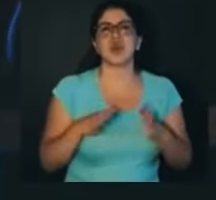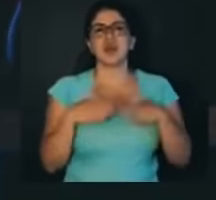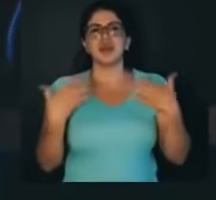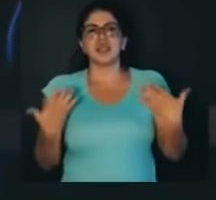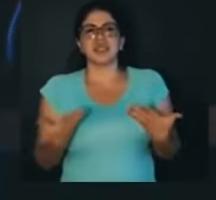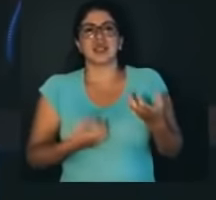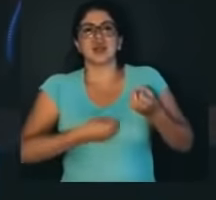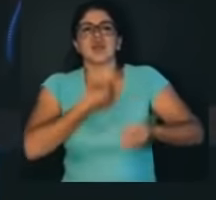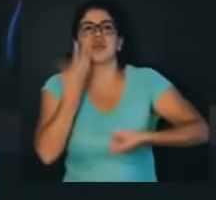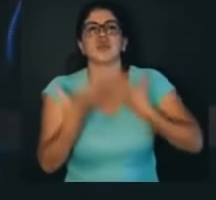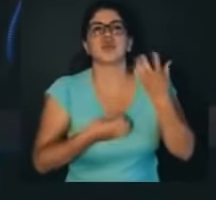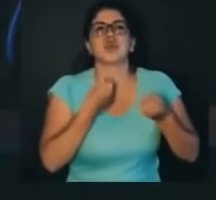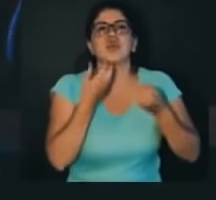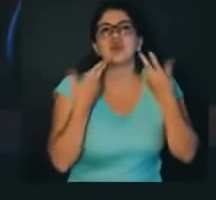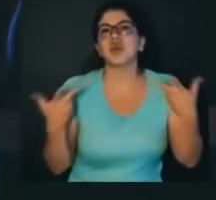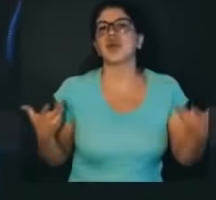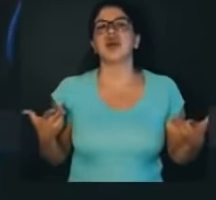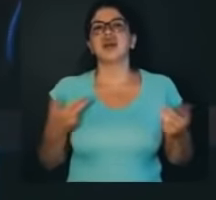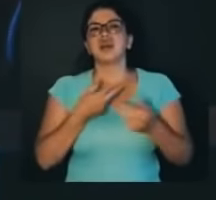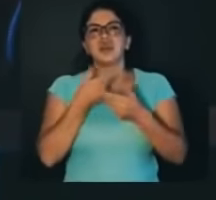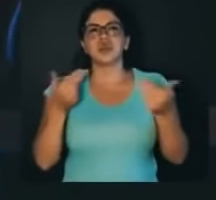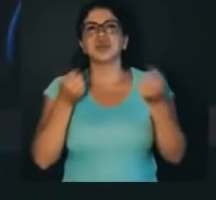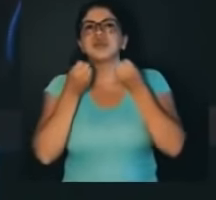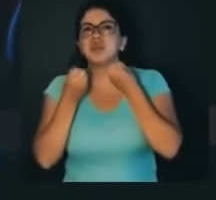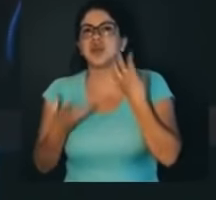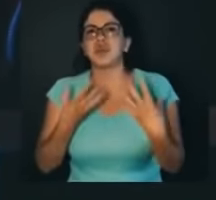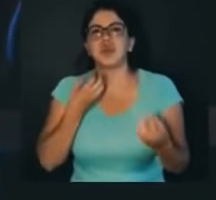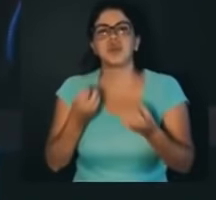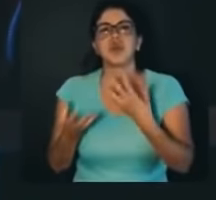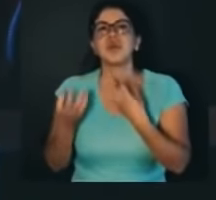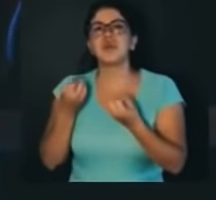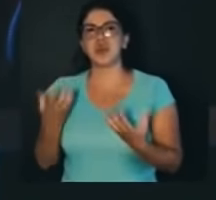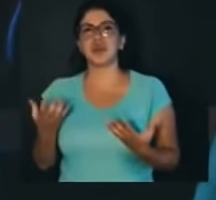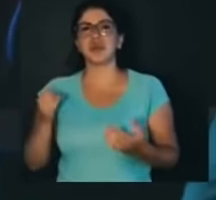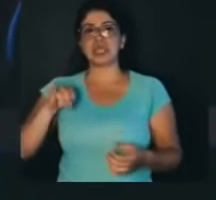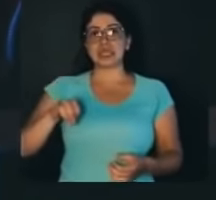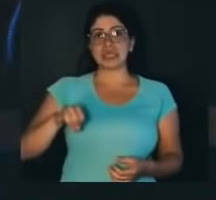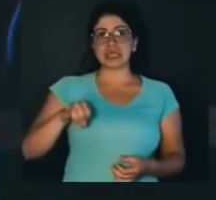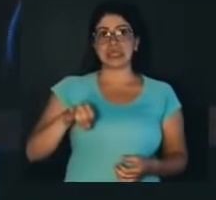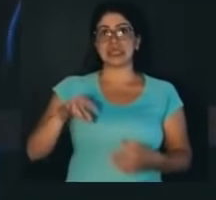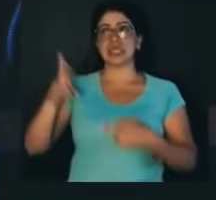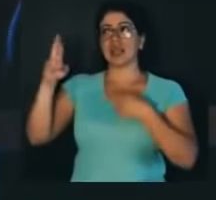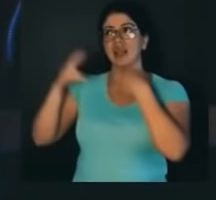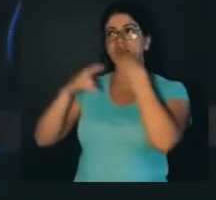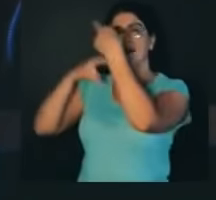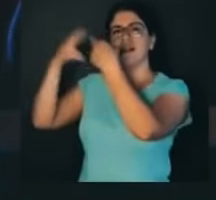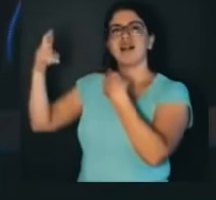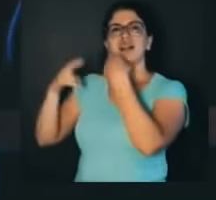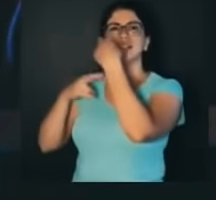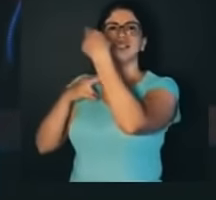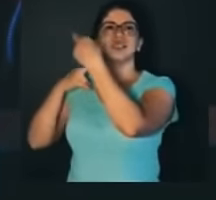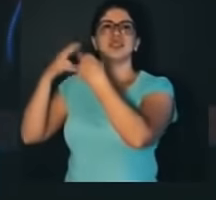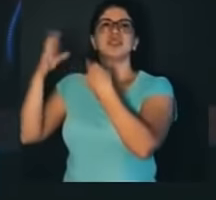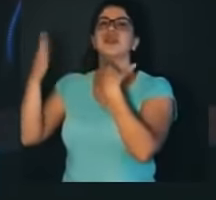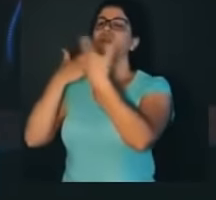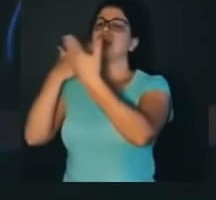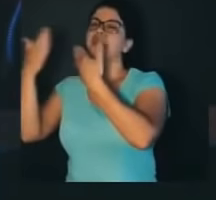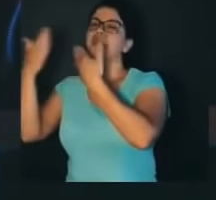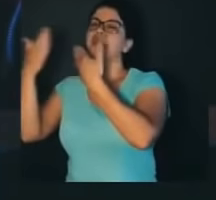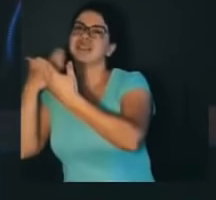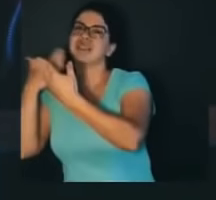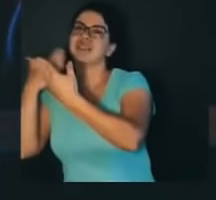Se nós temos relacionamento com Deus, o Senhor, se nós temos vida no secreto e verdadeiramente